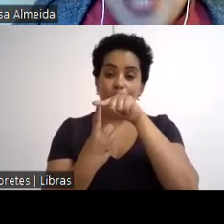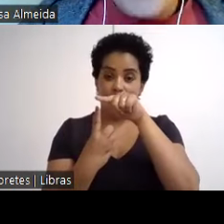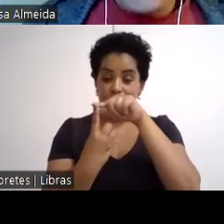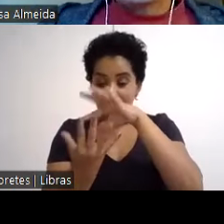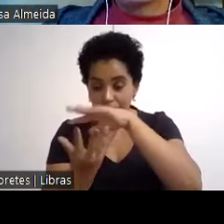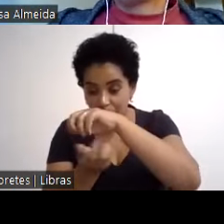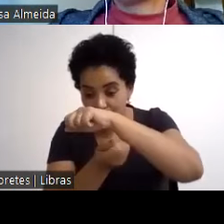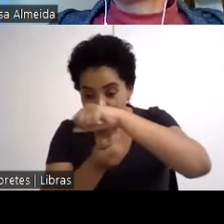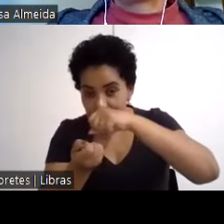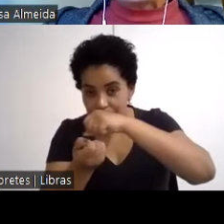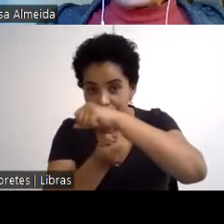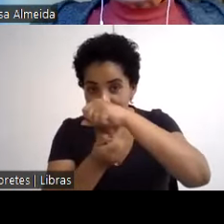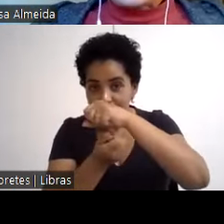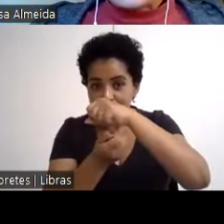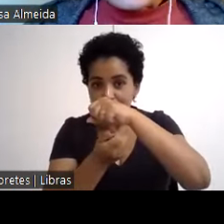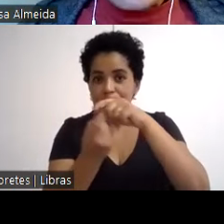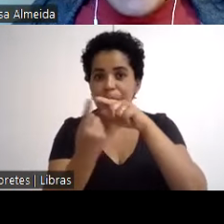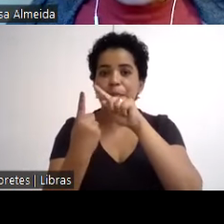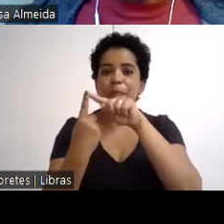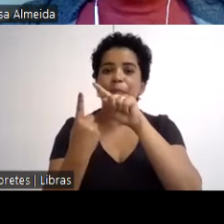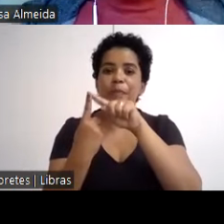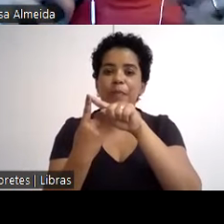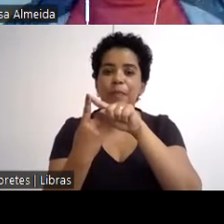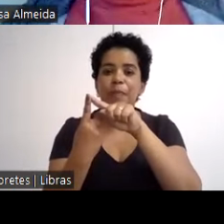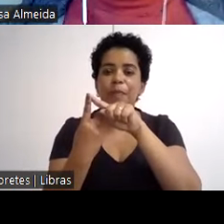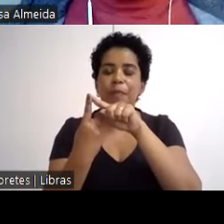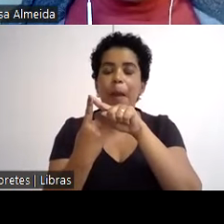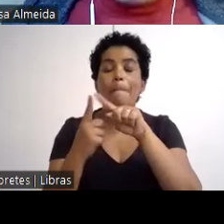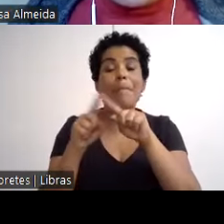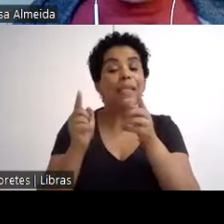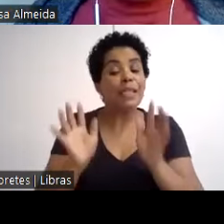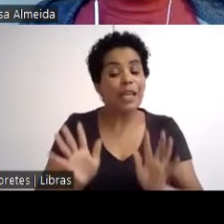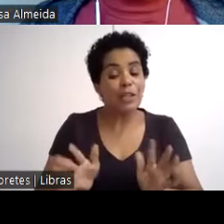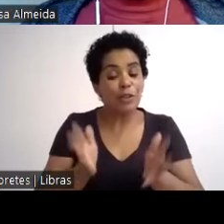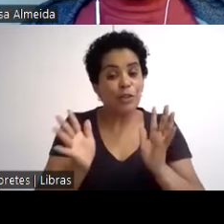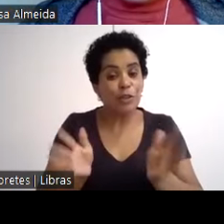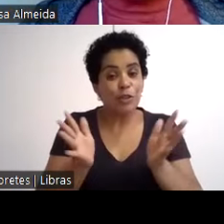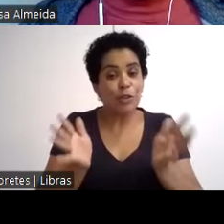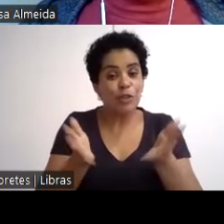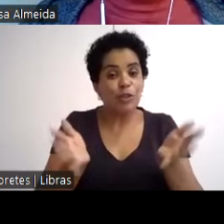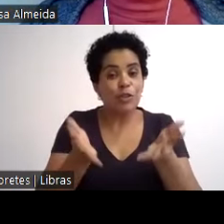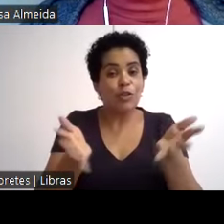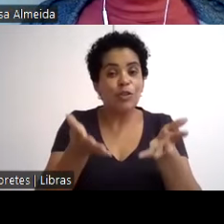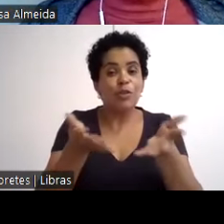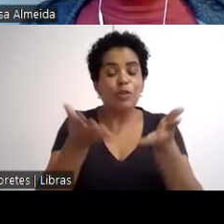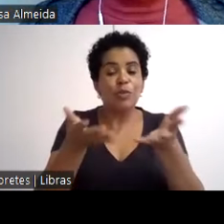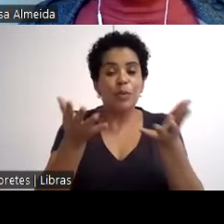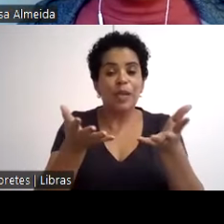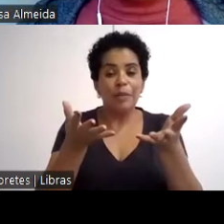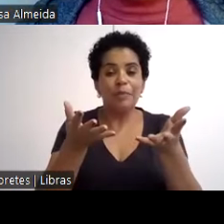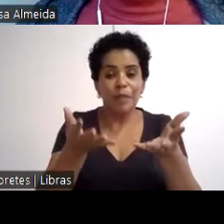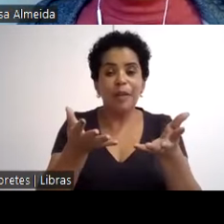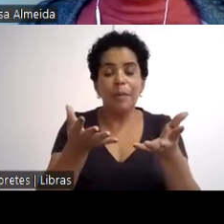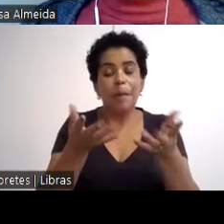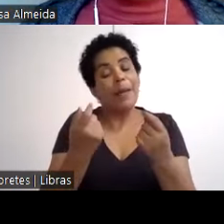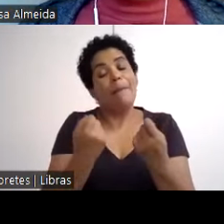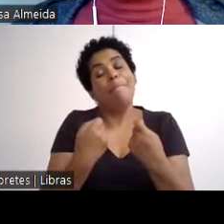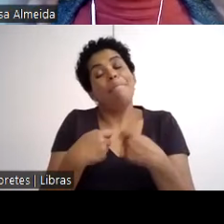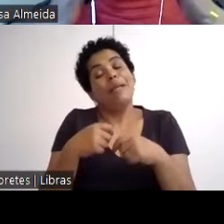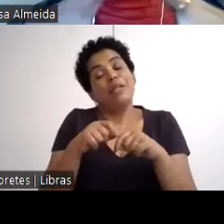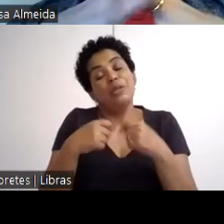e fértil, a gente quer estimular esse ecossistema criativo e fértil, então a gente, para isso, a gente precisa ter